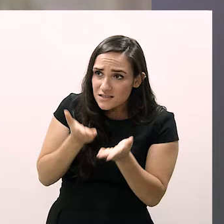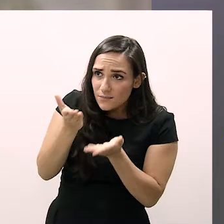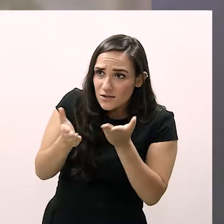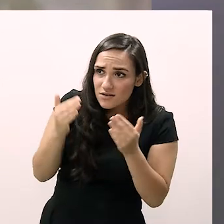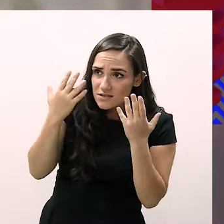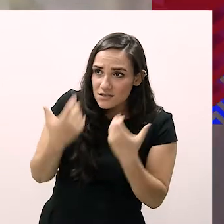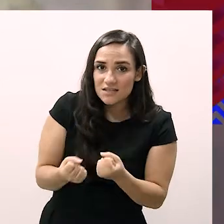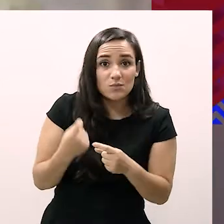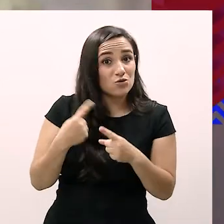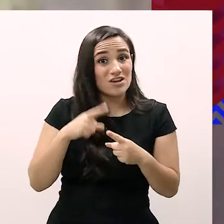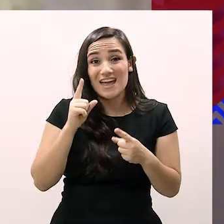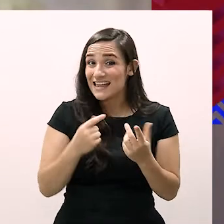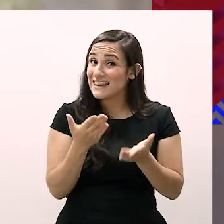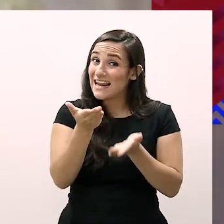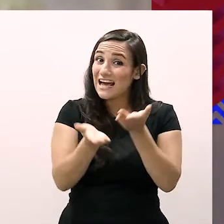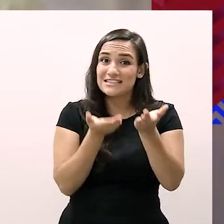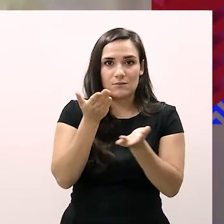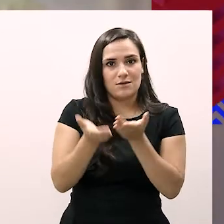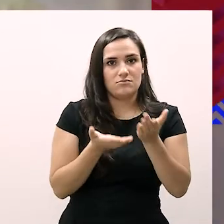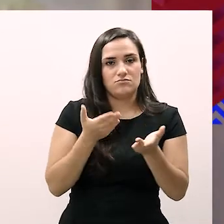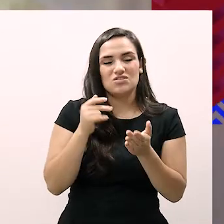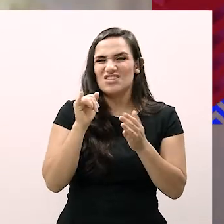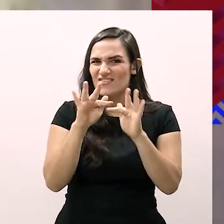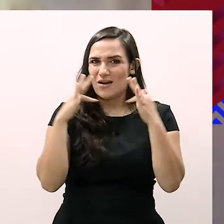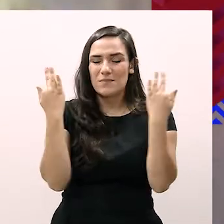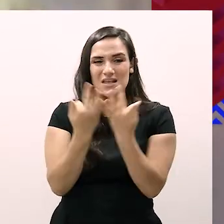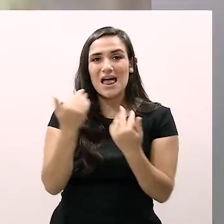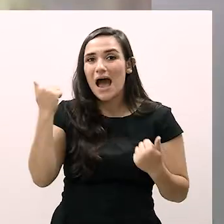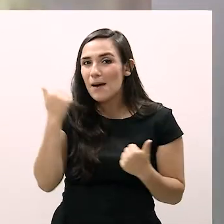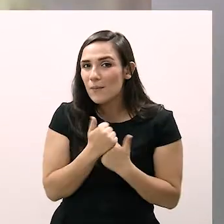a família o apoie dentro dessa ideia.